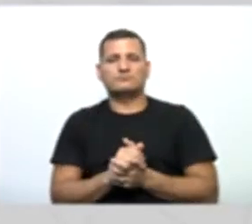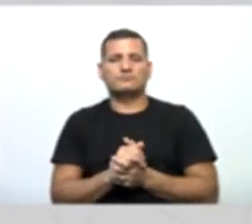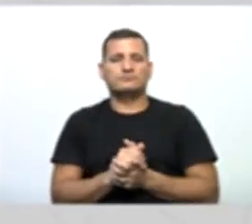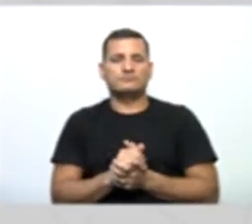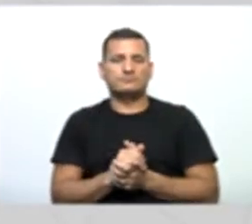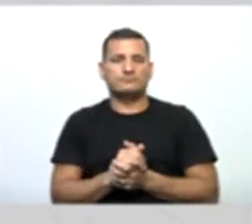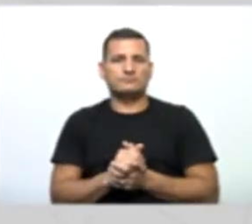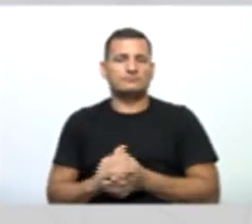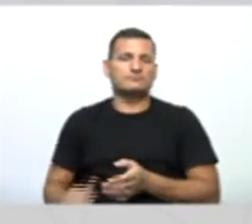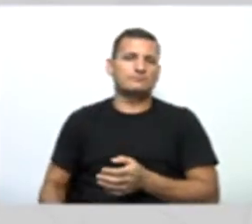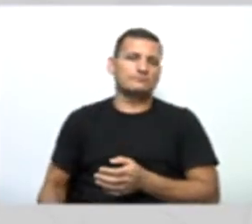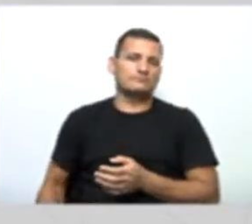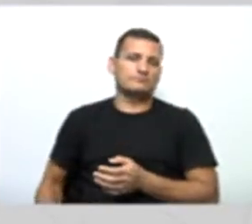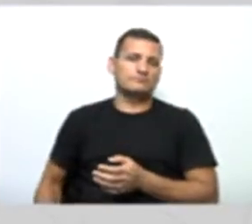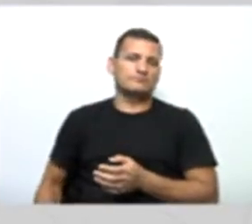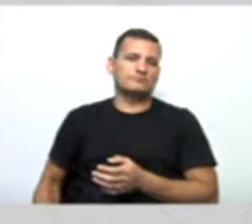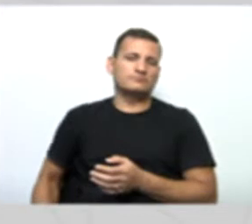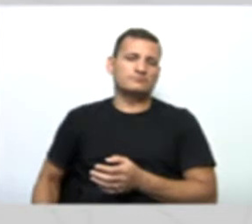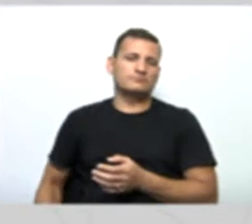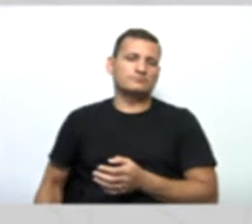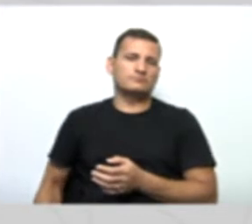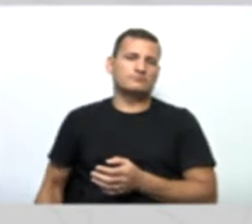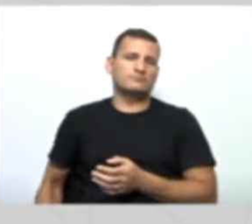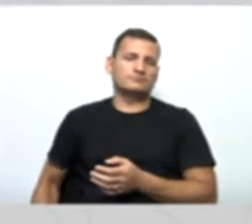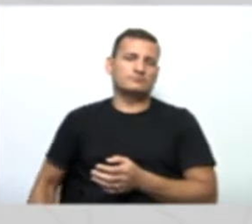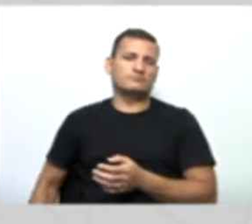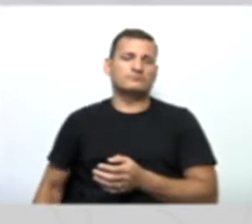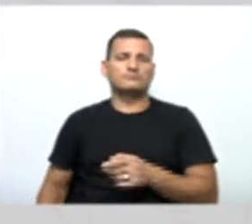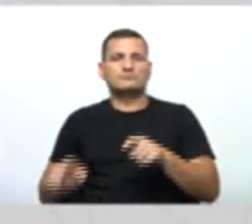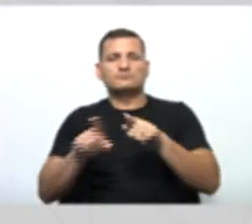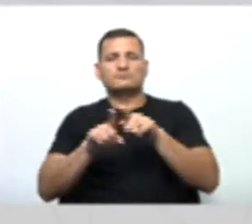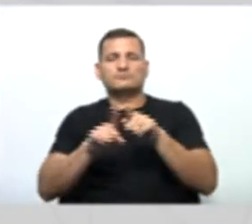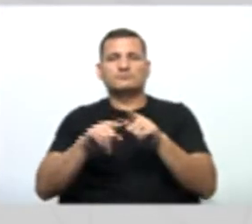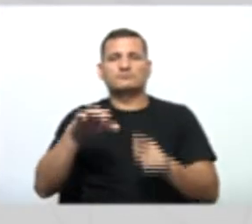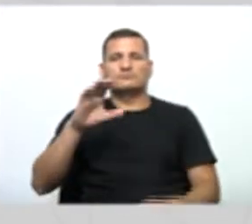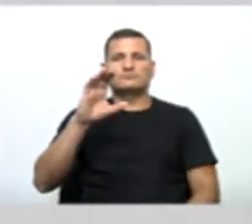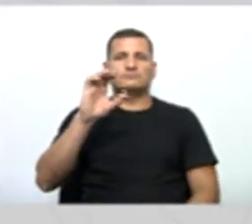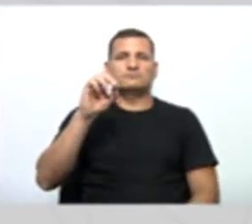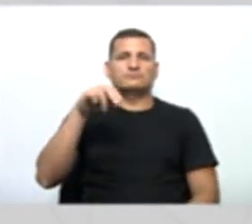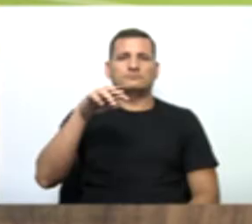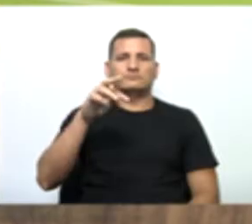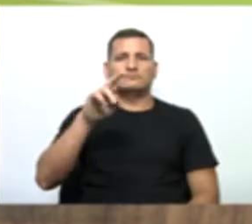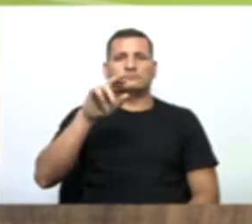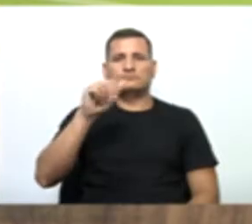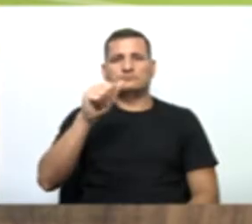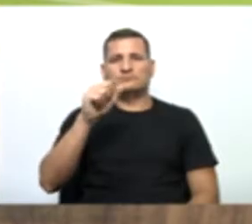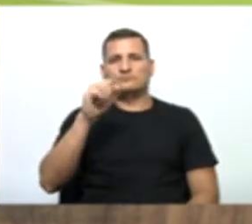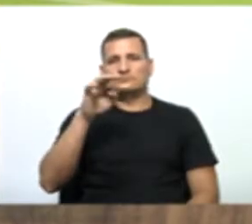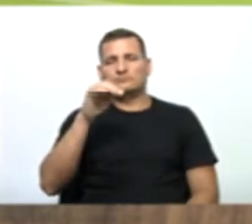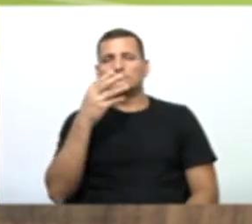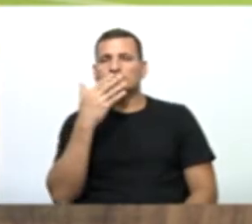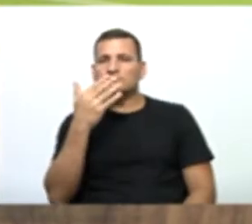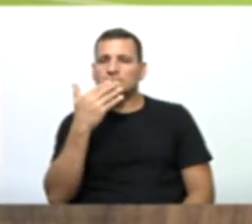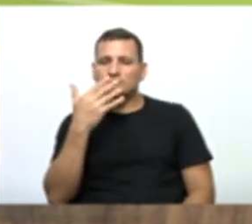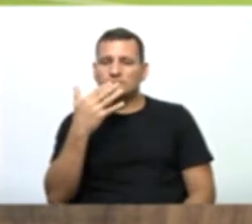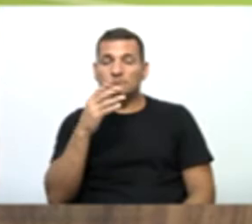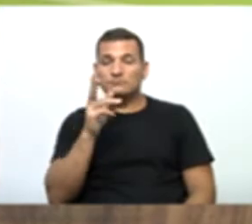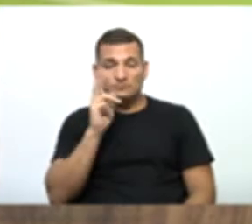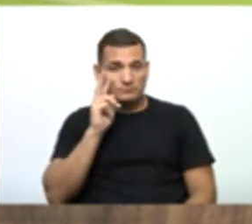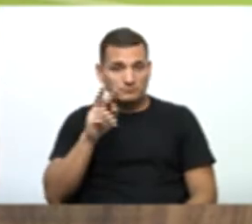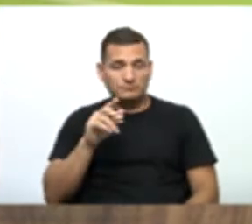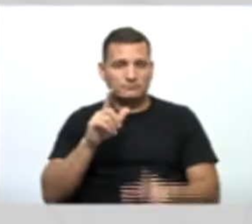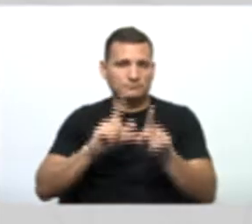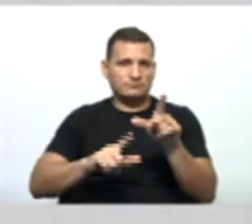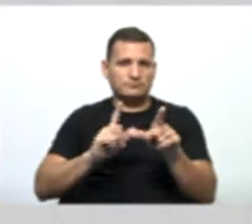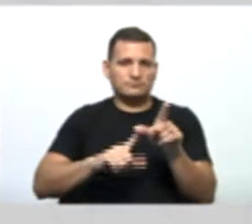um pouquinho também na parte do contraste aí também. Veja que as letras onde está escrito CD-ROM ali